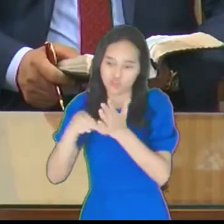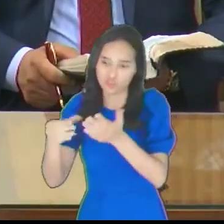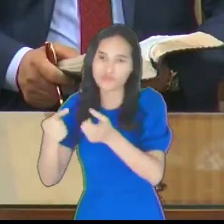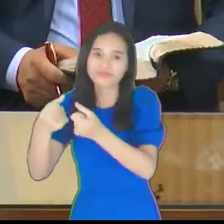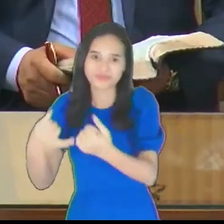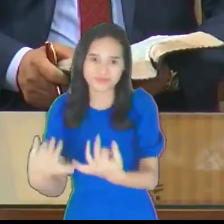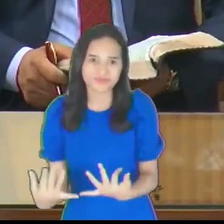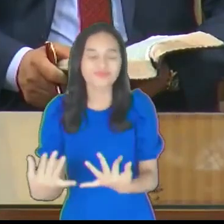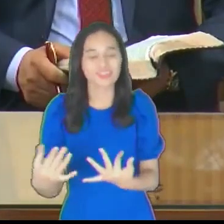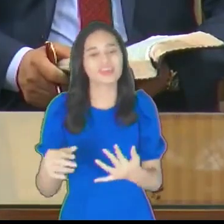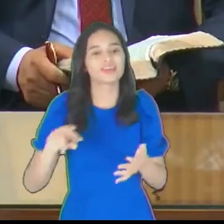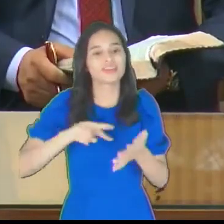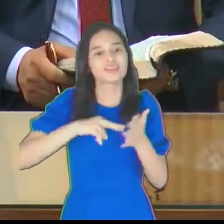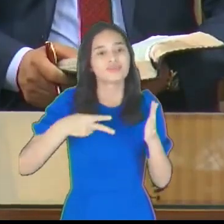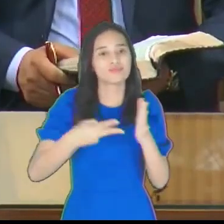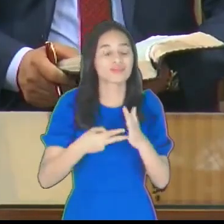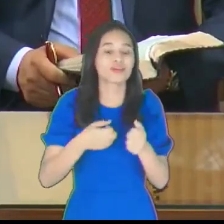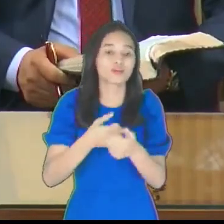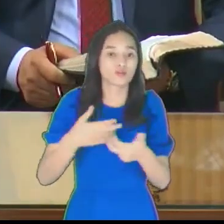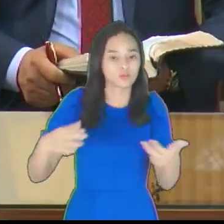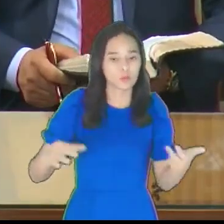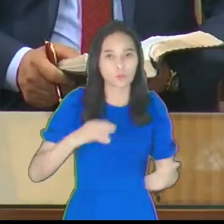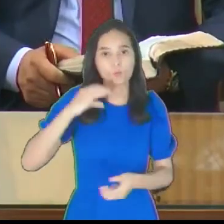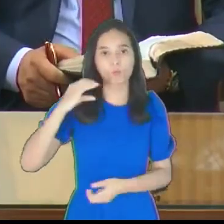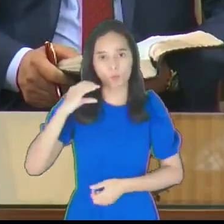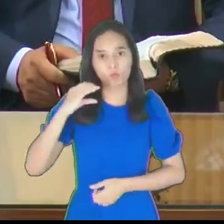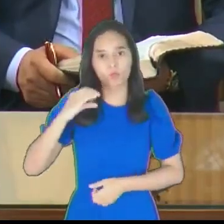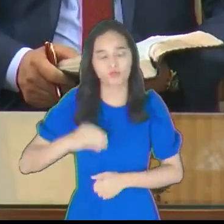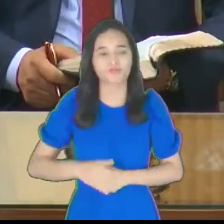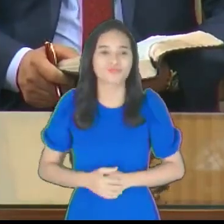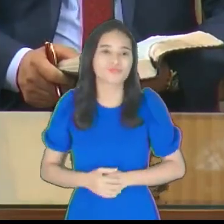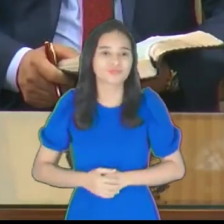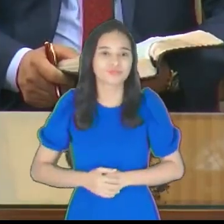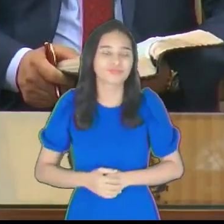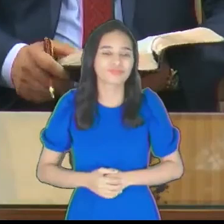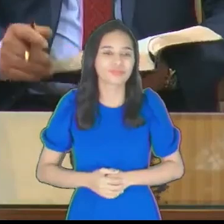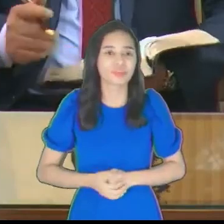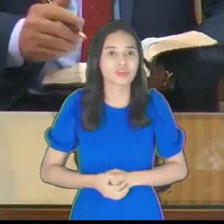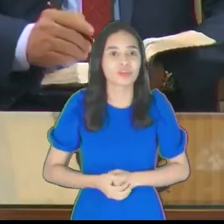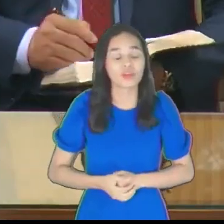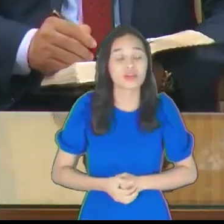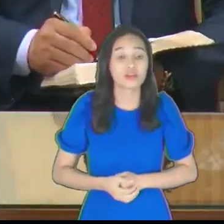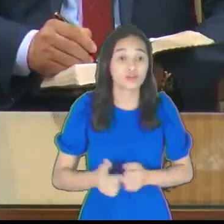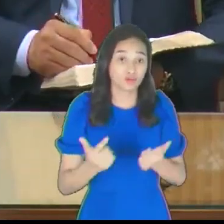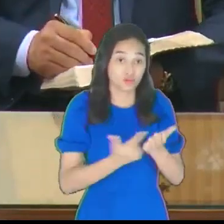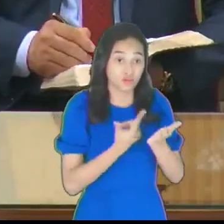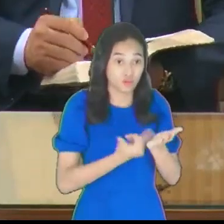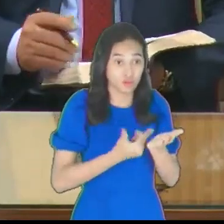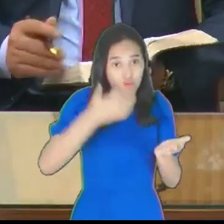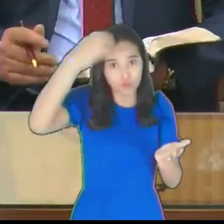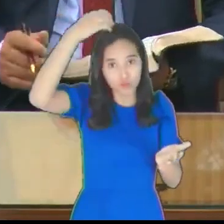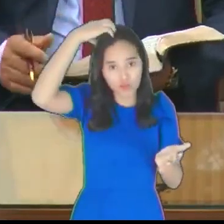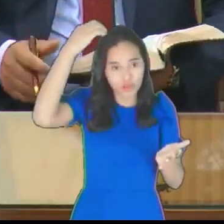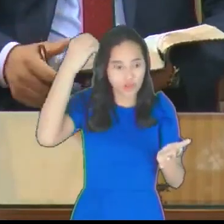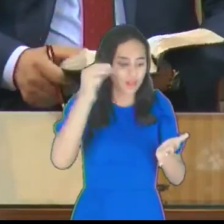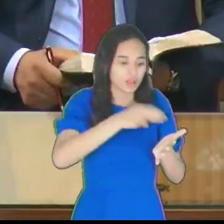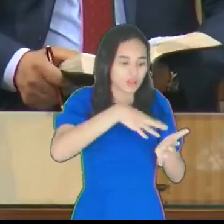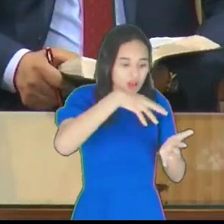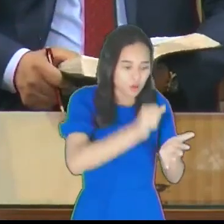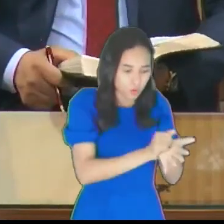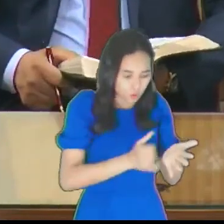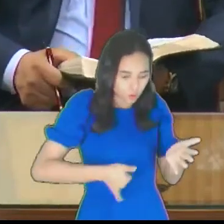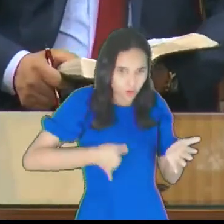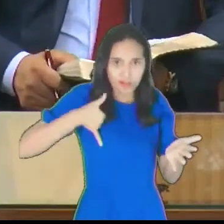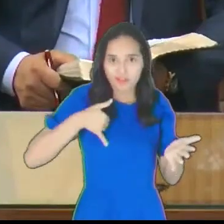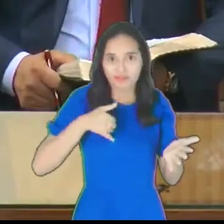dizer, coisas que não foram ditas. Meus amados irmãos, lá em Reis não diz que ele se exaltou, mas em Crônicas diz que ele se